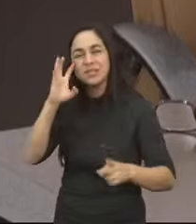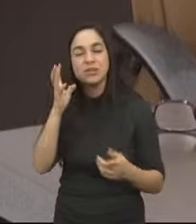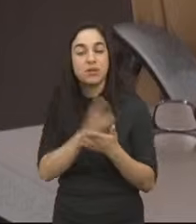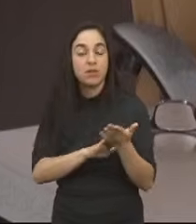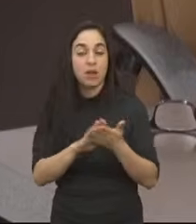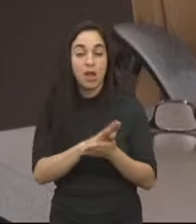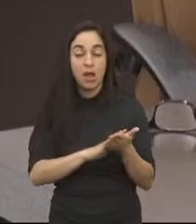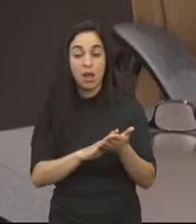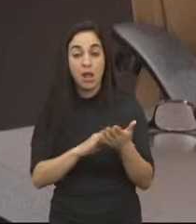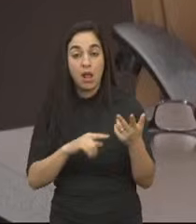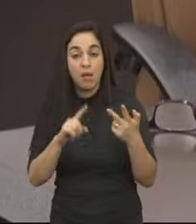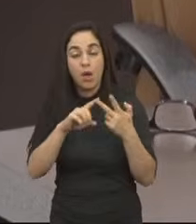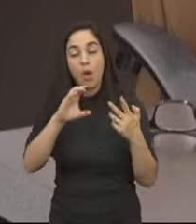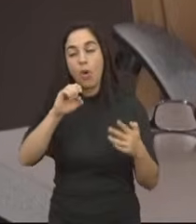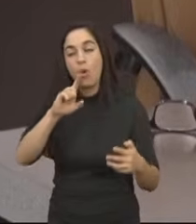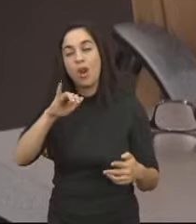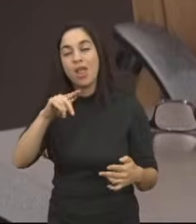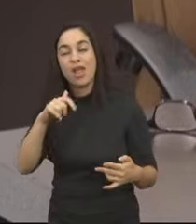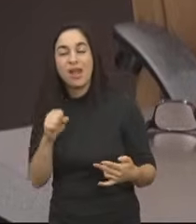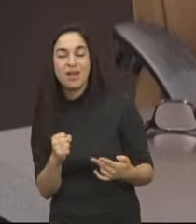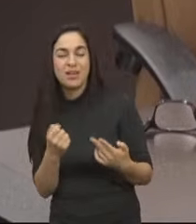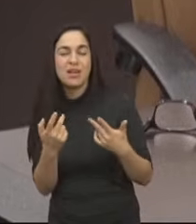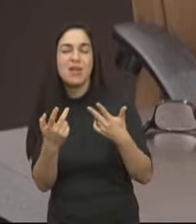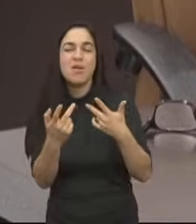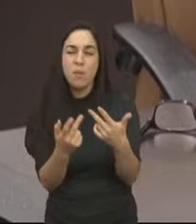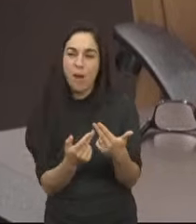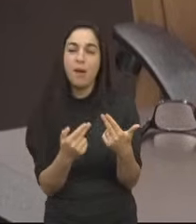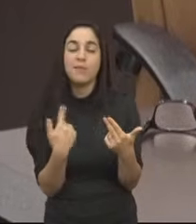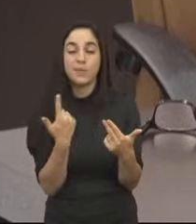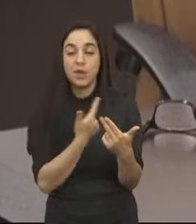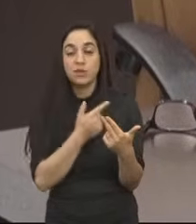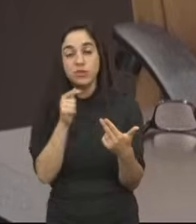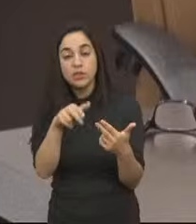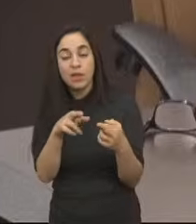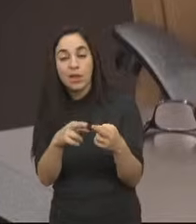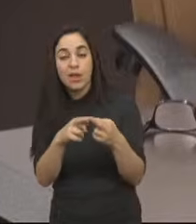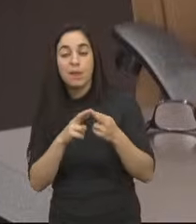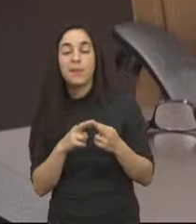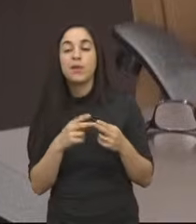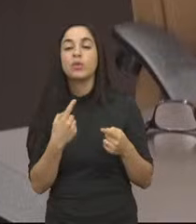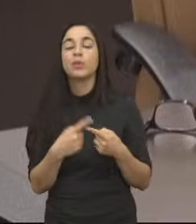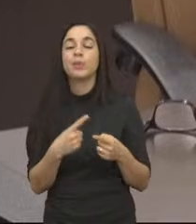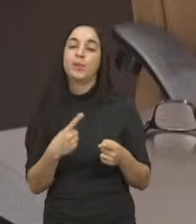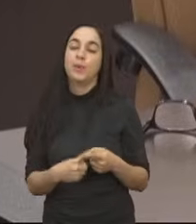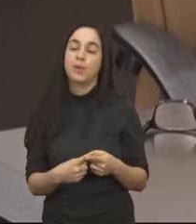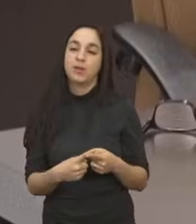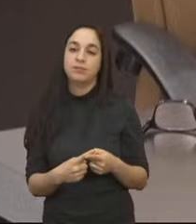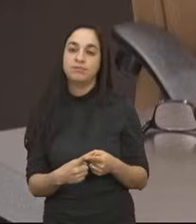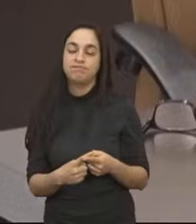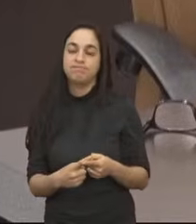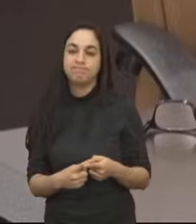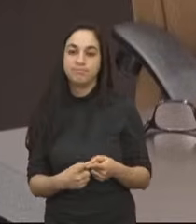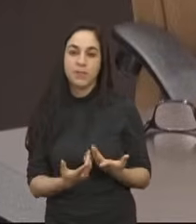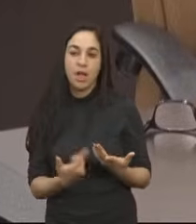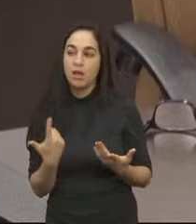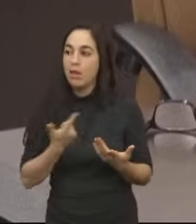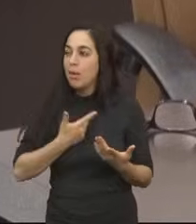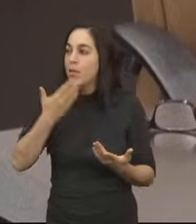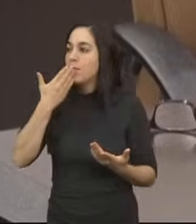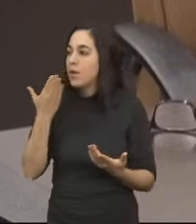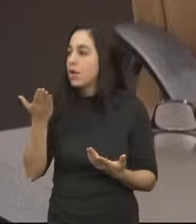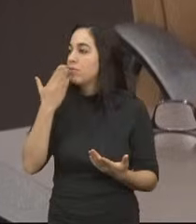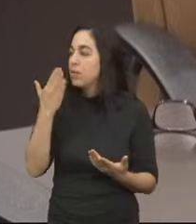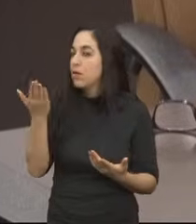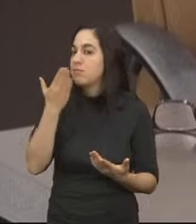Colinas, a mesma coisa. Então, a gente está fazendo esse requerimento, né, porque, na realidade, é praticamente chover no molhado, né? A gente